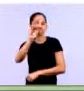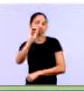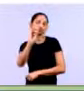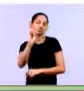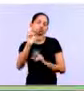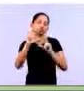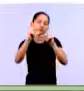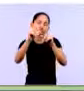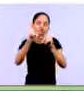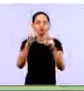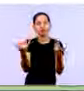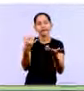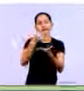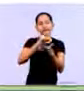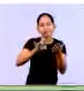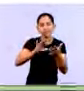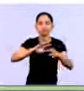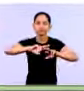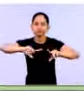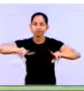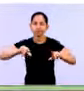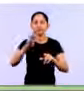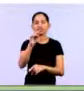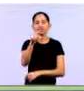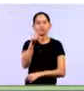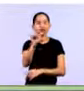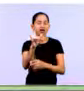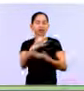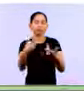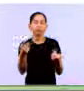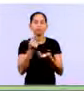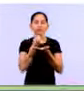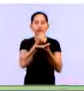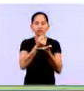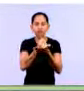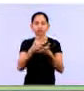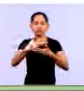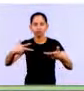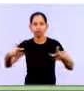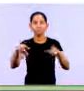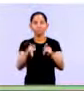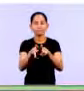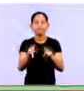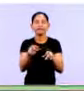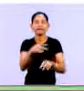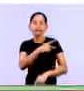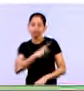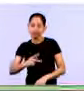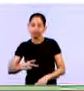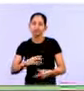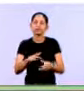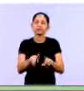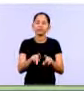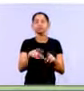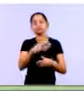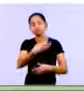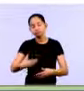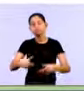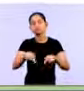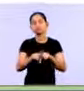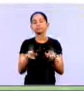tributos, impostos, taxas, contribuições de melhoria, as contribuições especiais e os